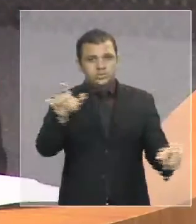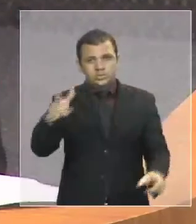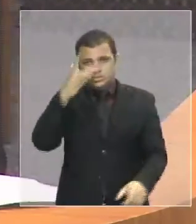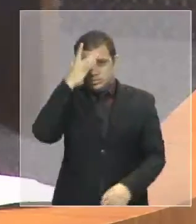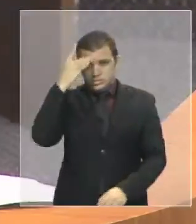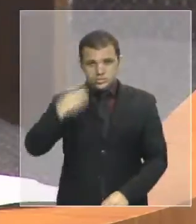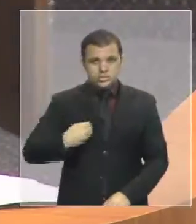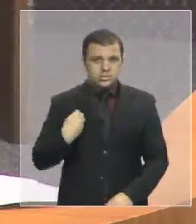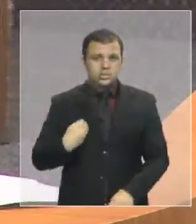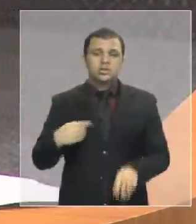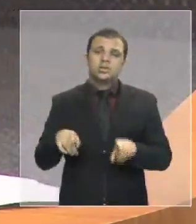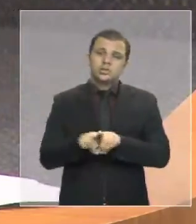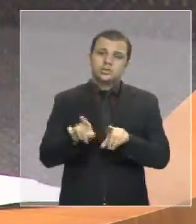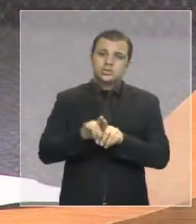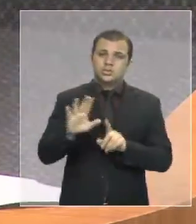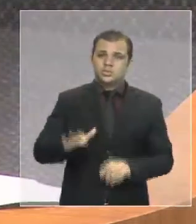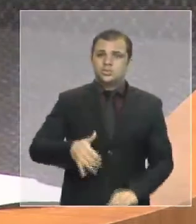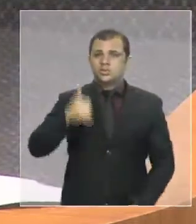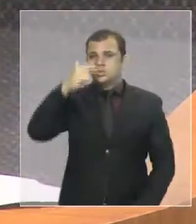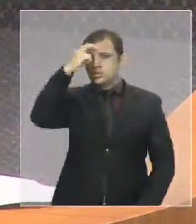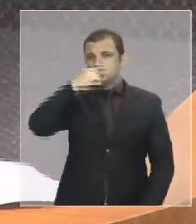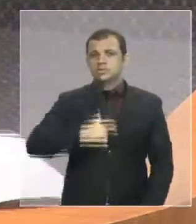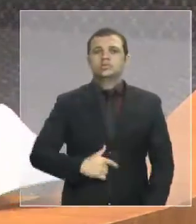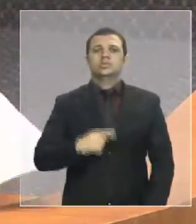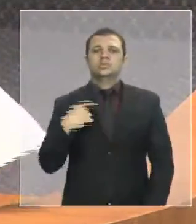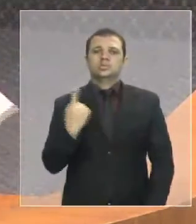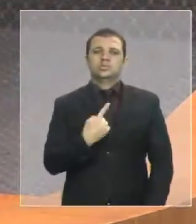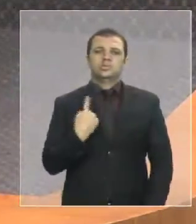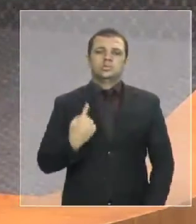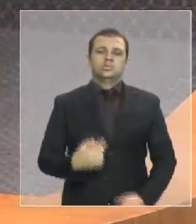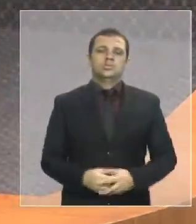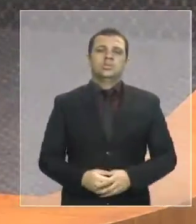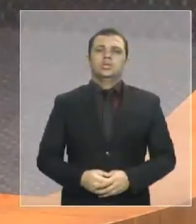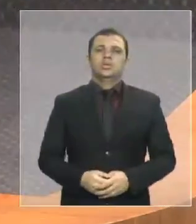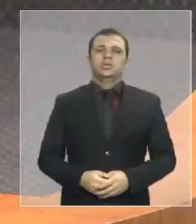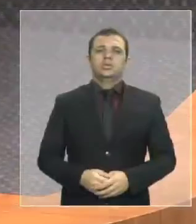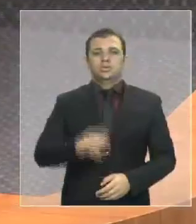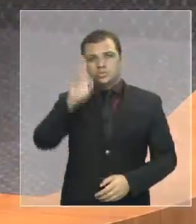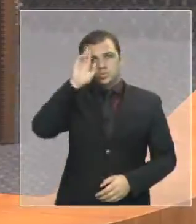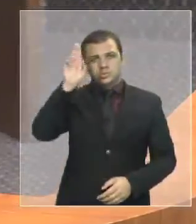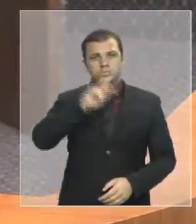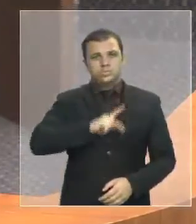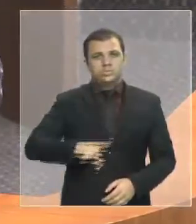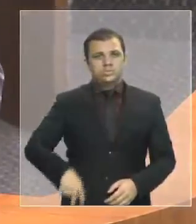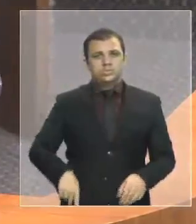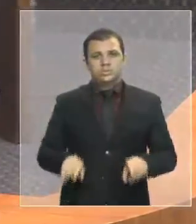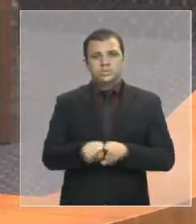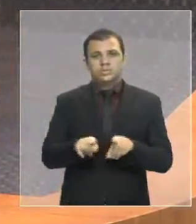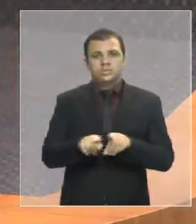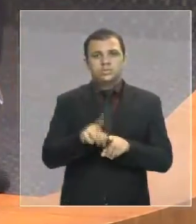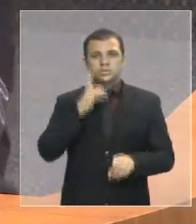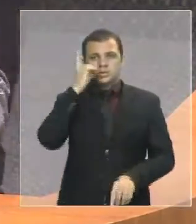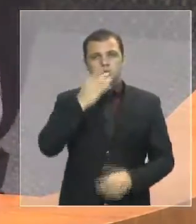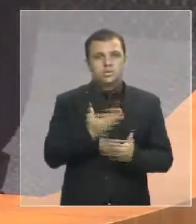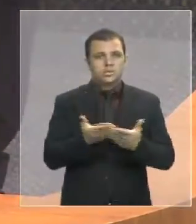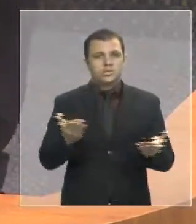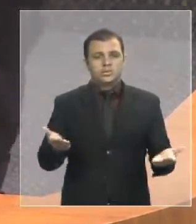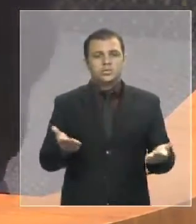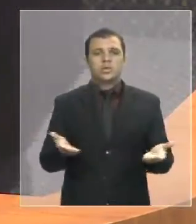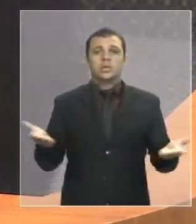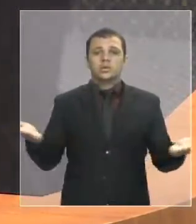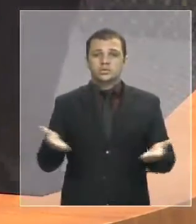nossa cidadania senhor presidente senhores deputados a partir deste momento